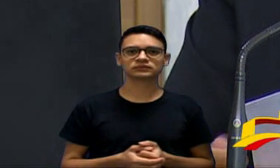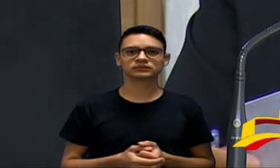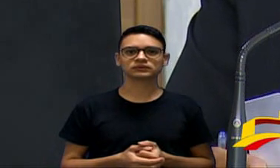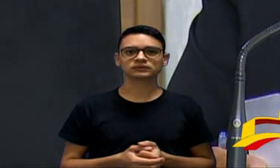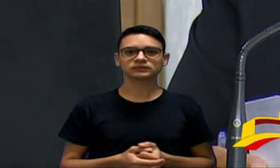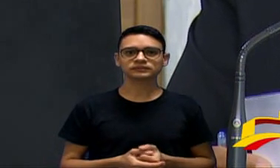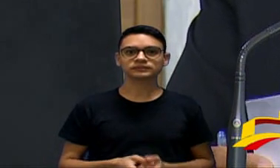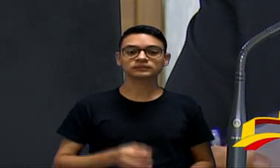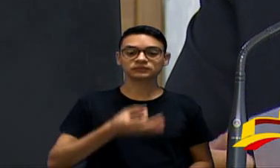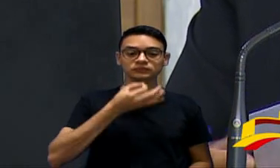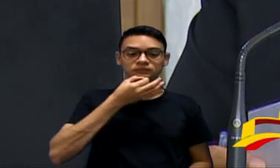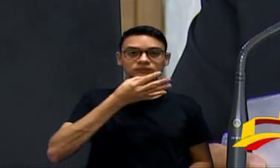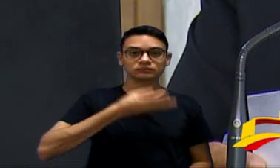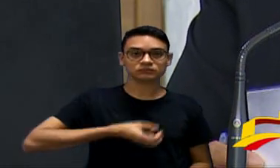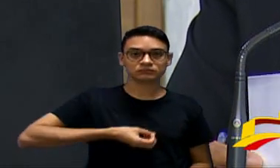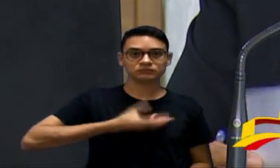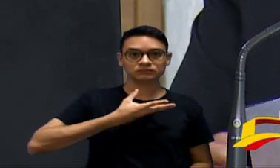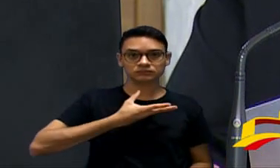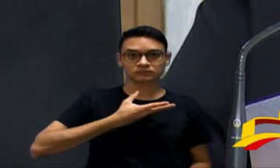Moção